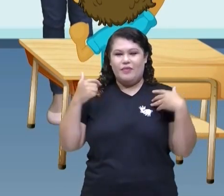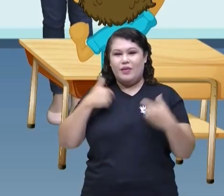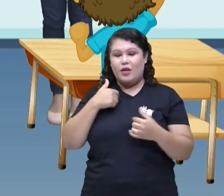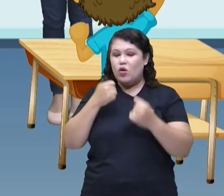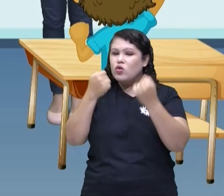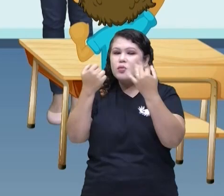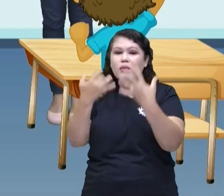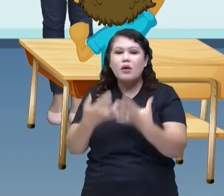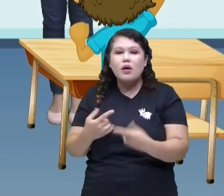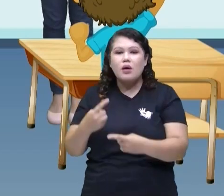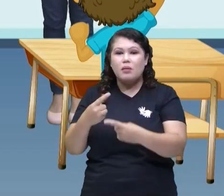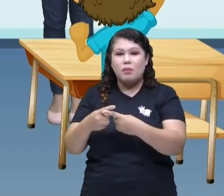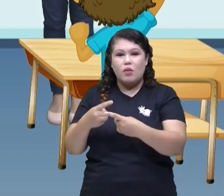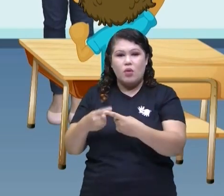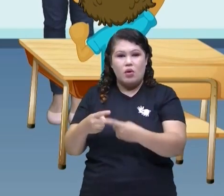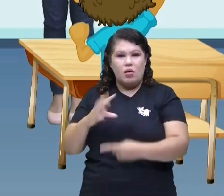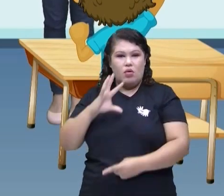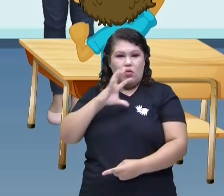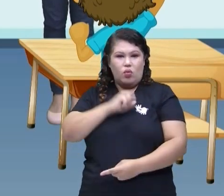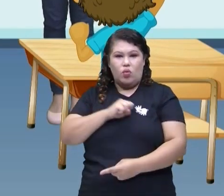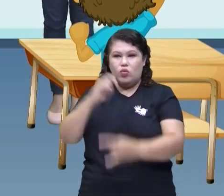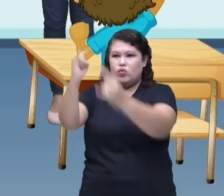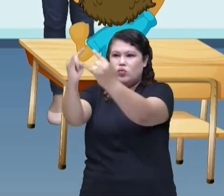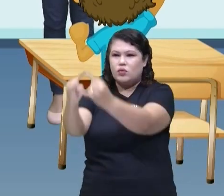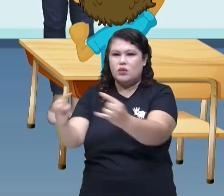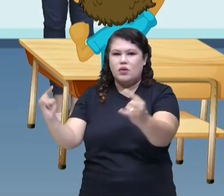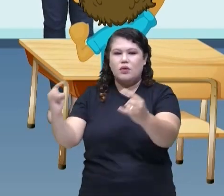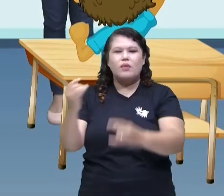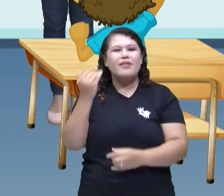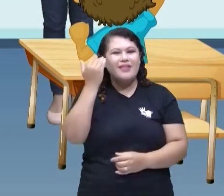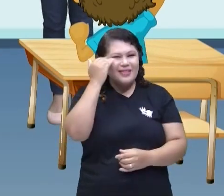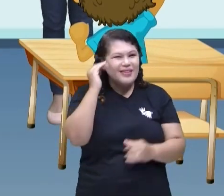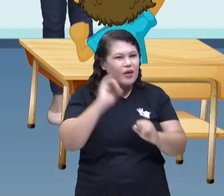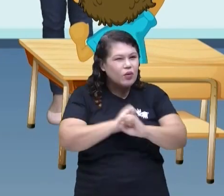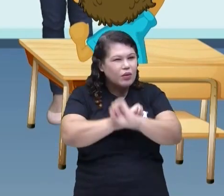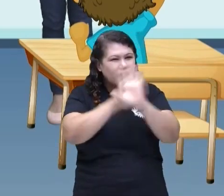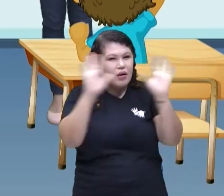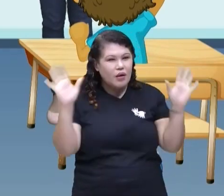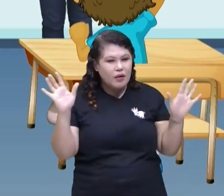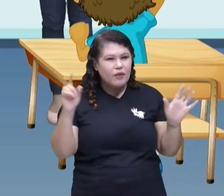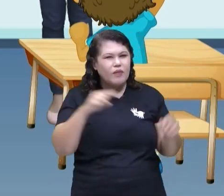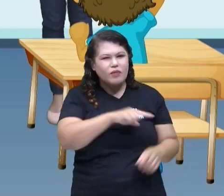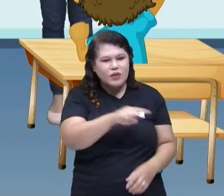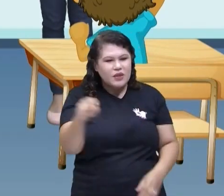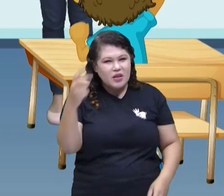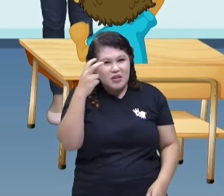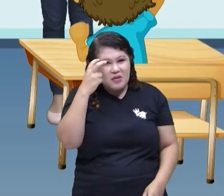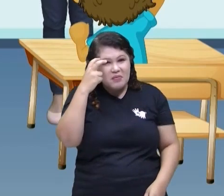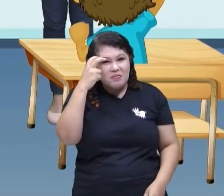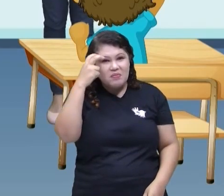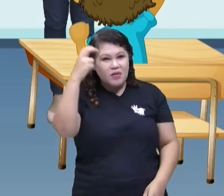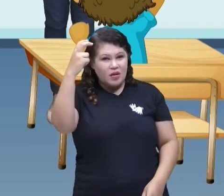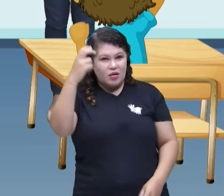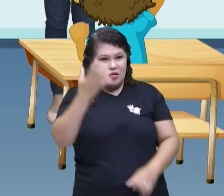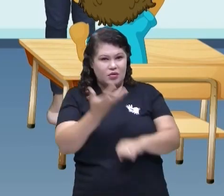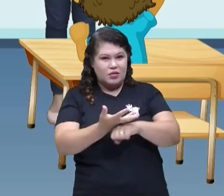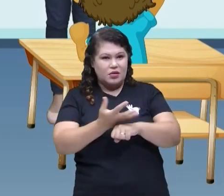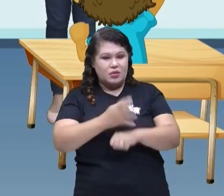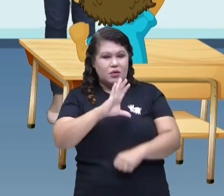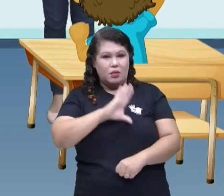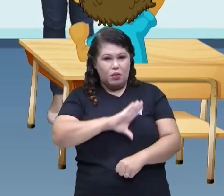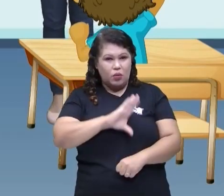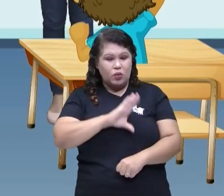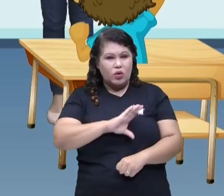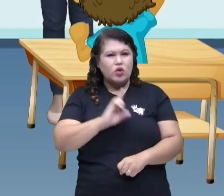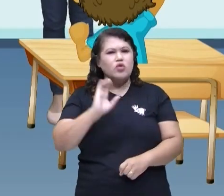explicar algo? Conseguiram entender? Agora que vocês já estão craques da língua portuguesa e já fizemos